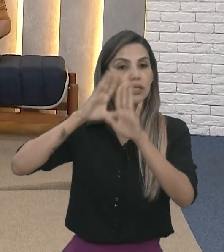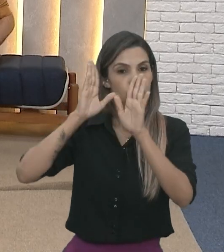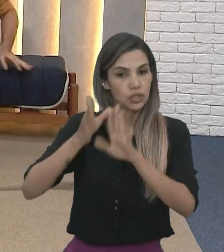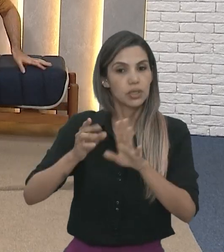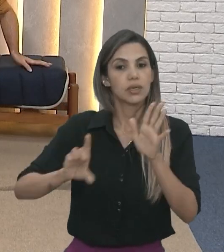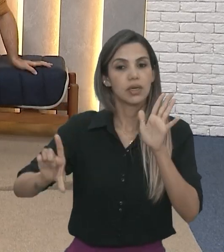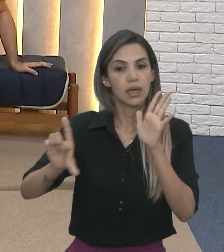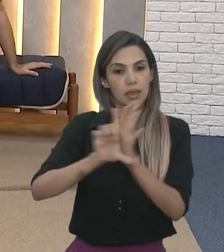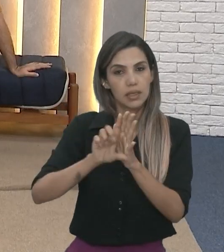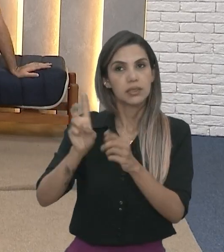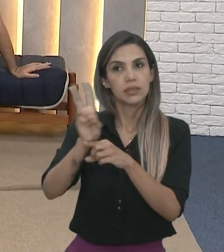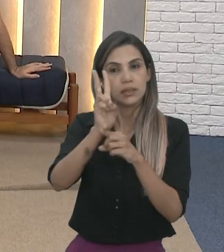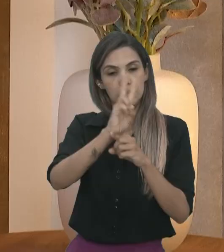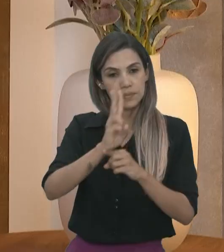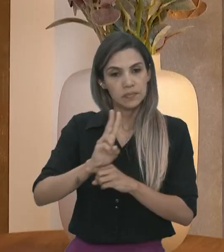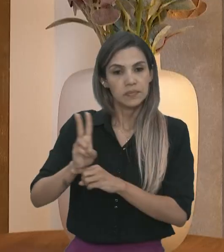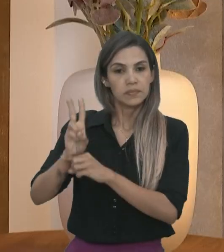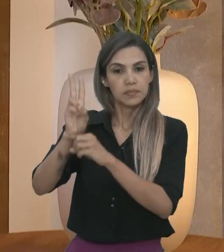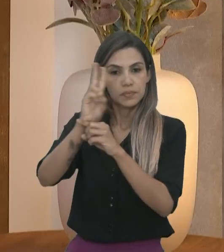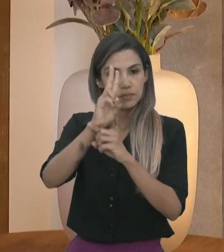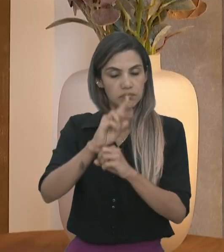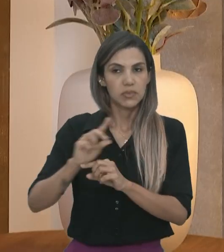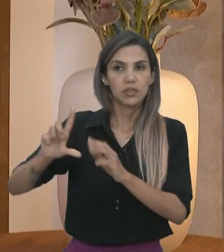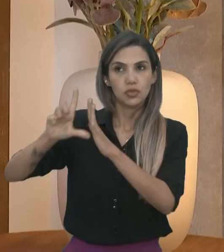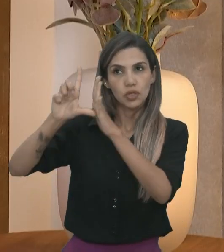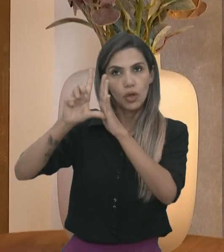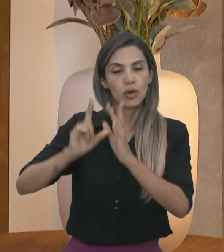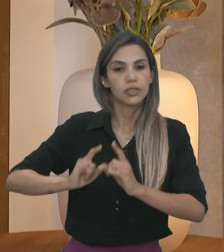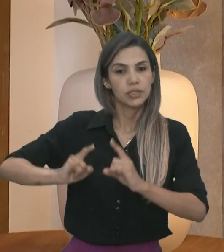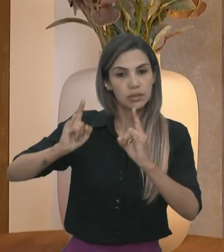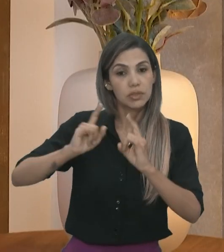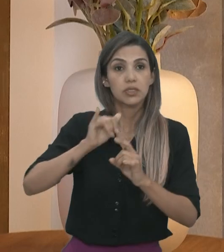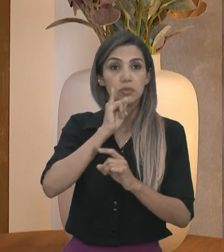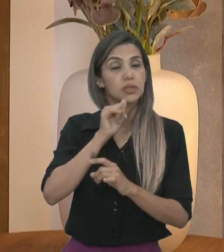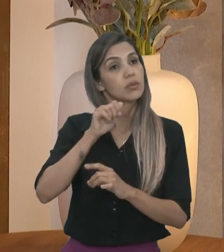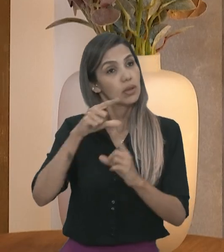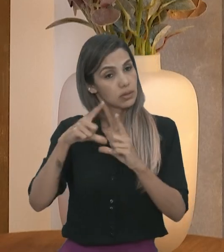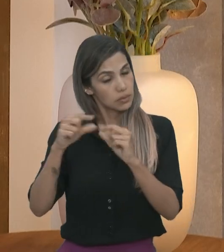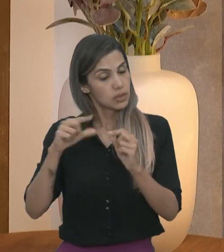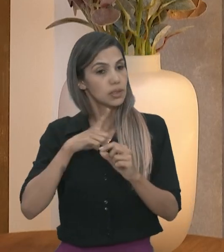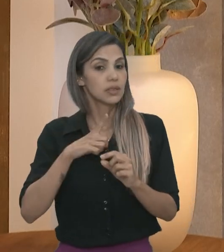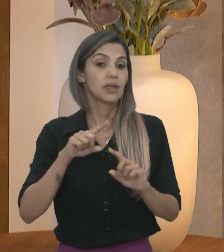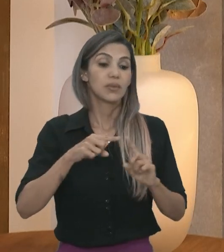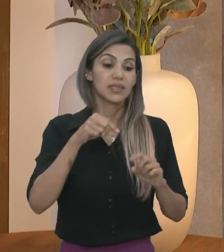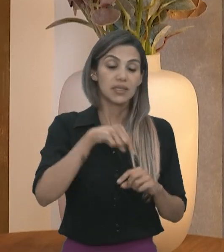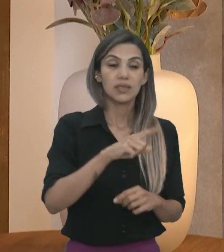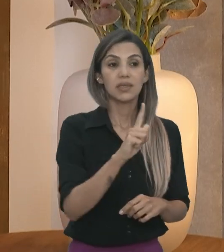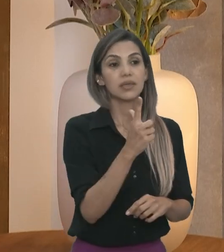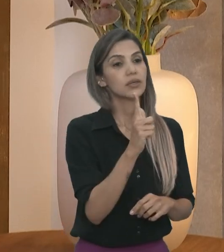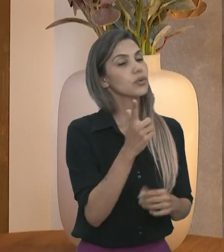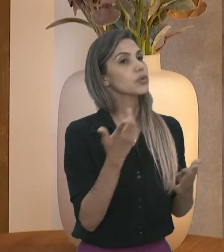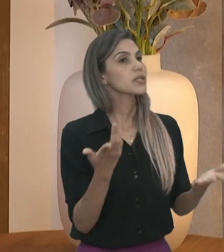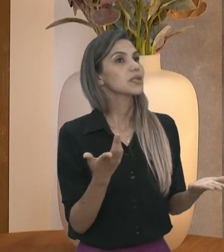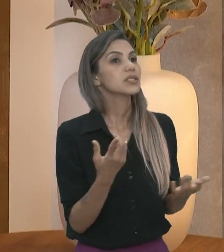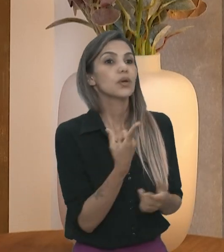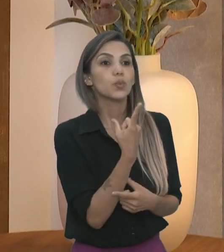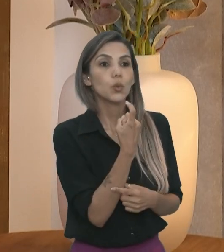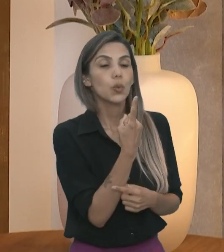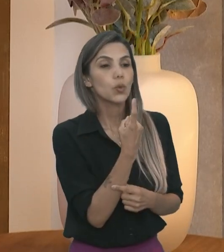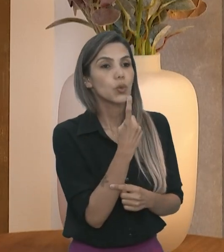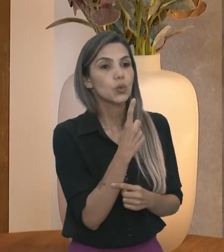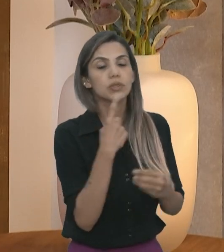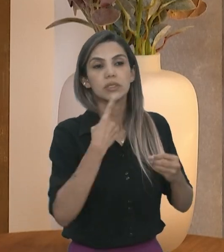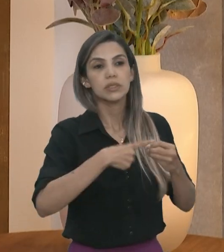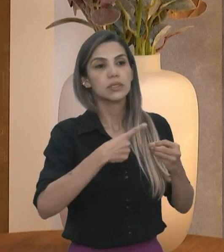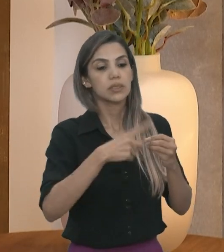Então são todas, né? Inclusive Brasília já tem. E Goiânia é a única cidade do Centro-Oeste que